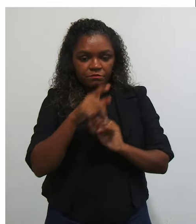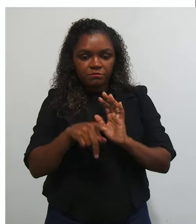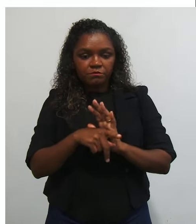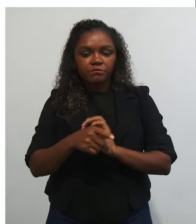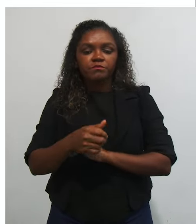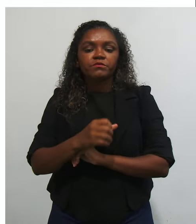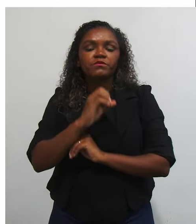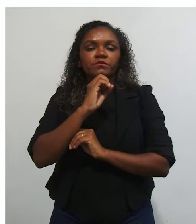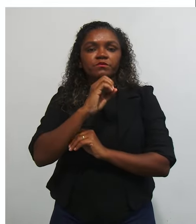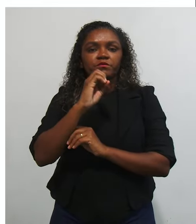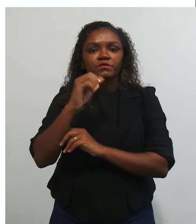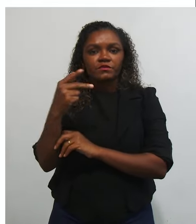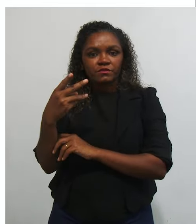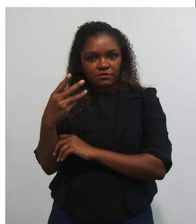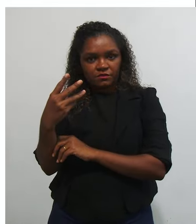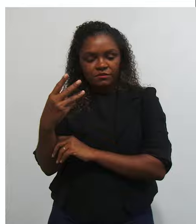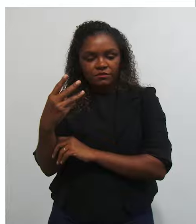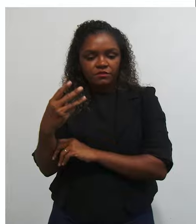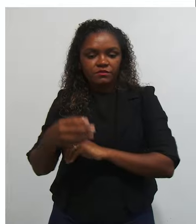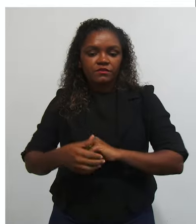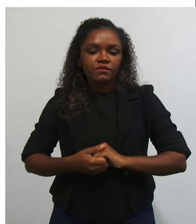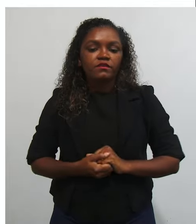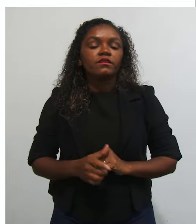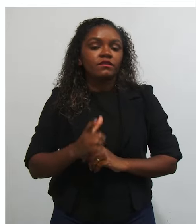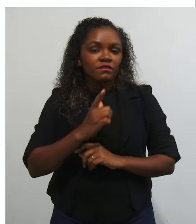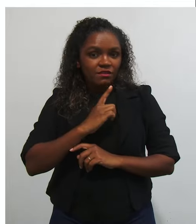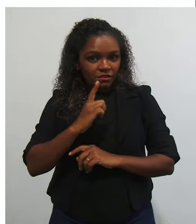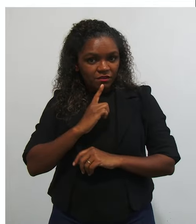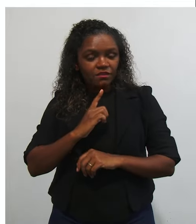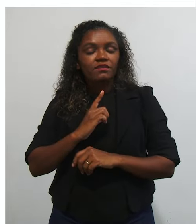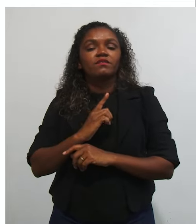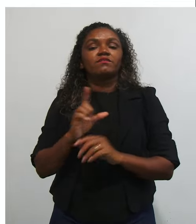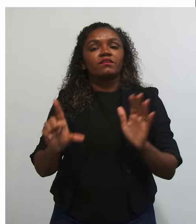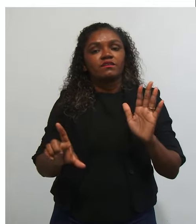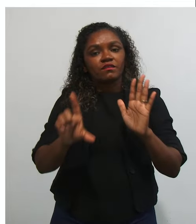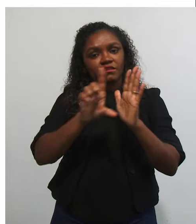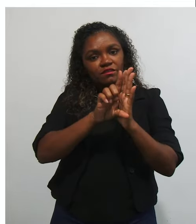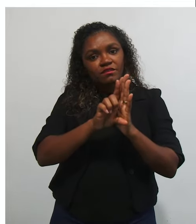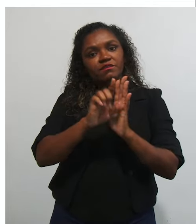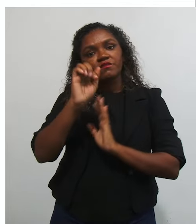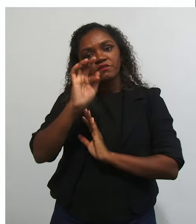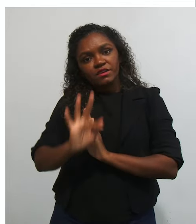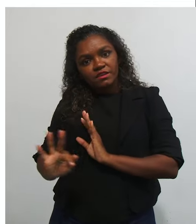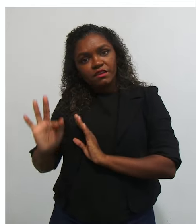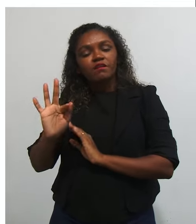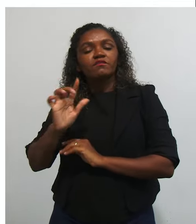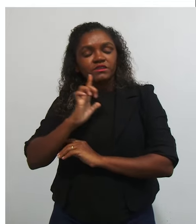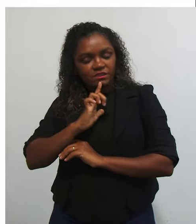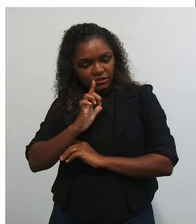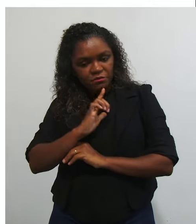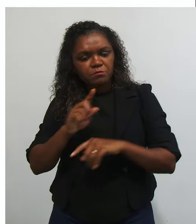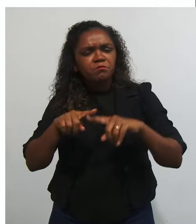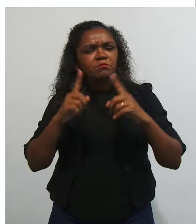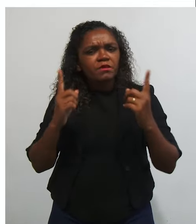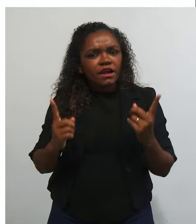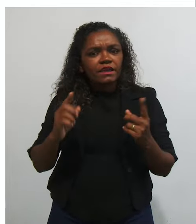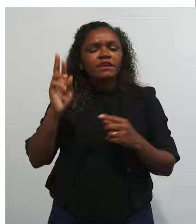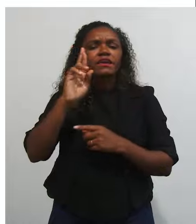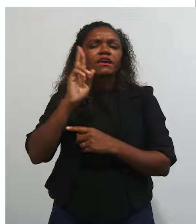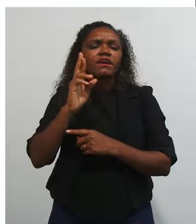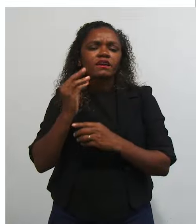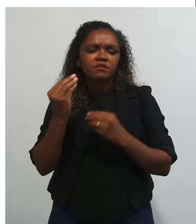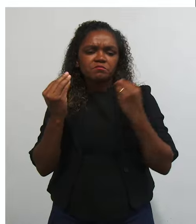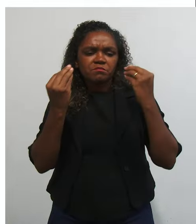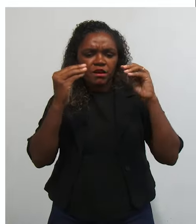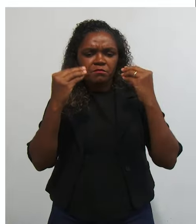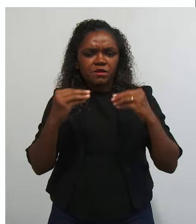orçamentária 3 códigos, isso aí também tem uma legislação federal especificando, mas qual código vai ser da Secretaria de Saúde? Quem define